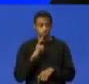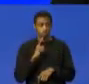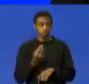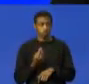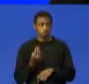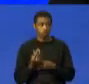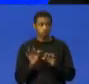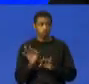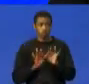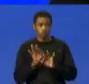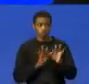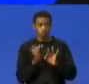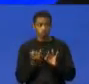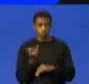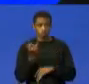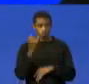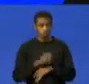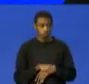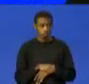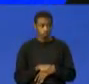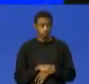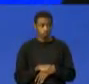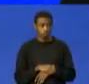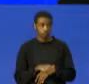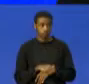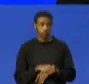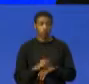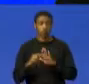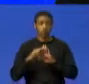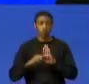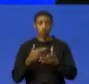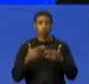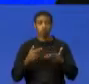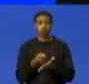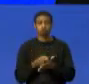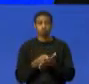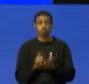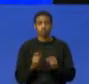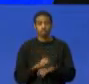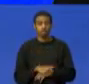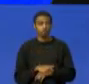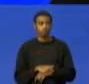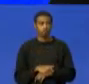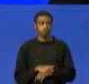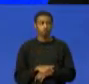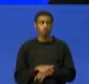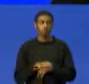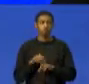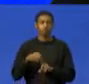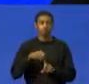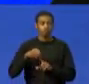diretrizes organizacionais importantes, destaquemos seus princípios doutrinários: a universalidade,